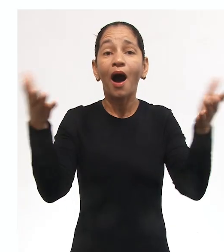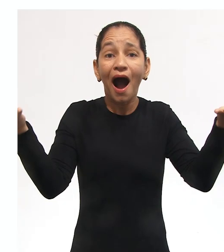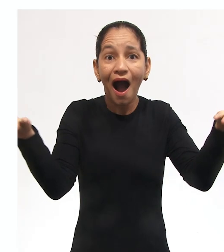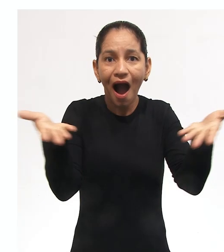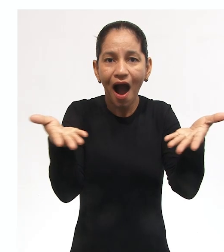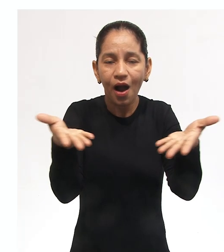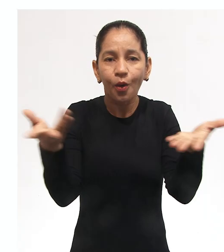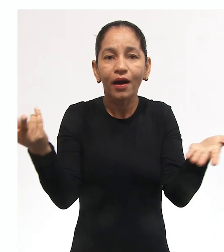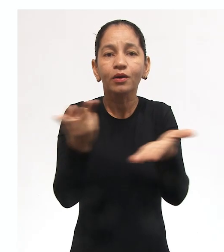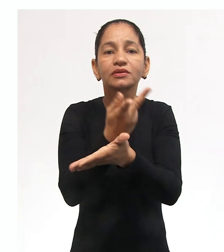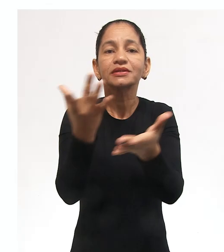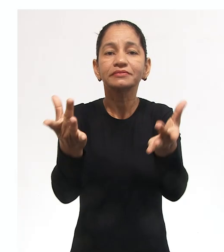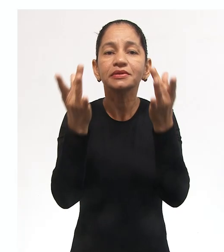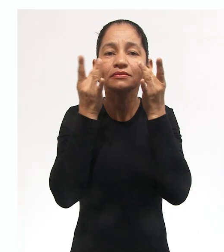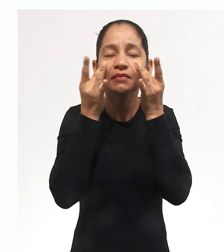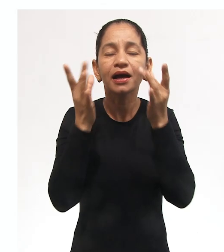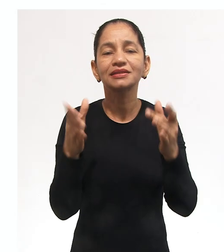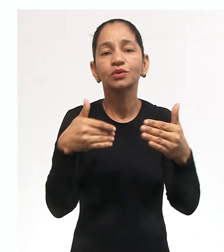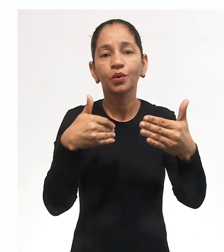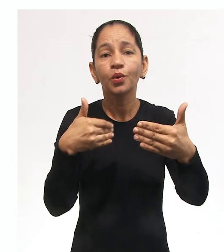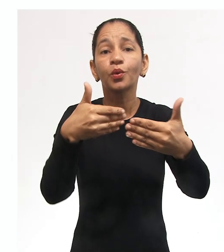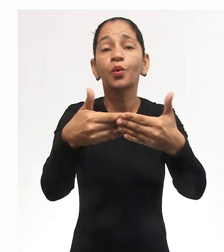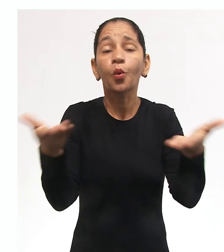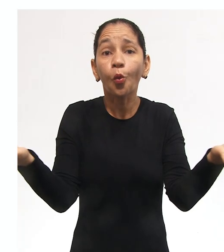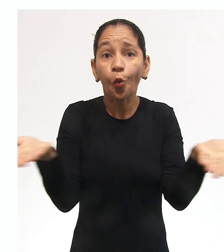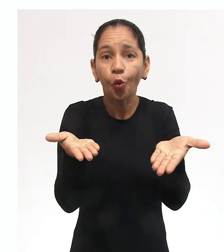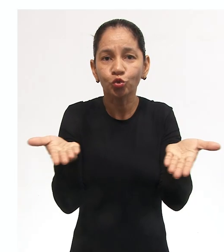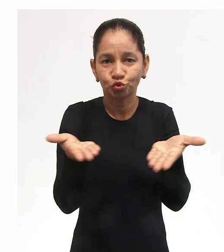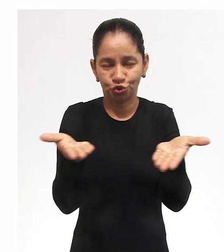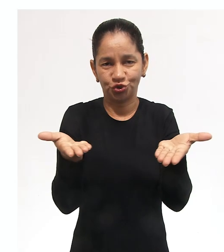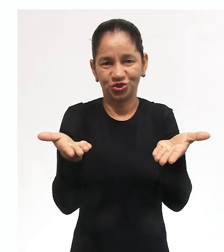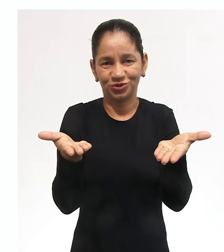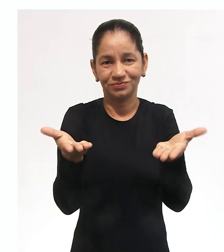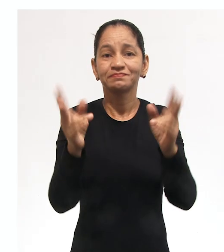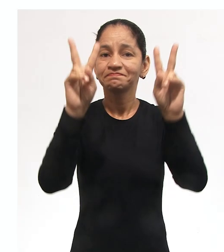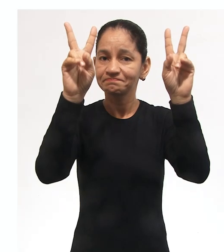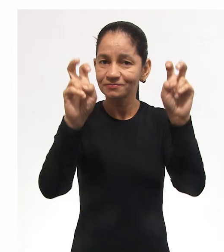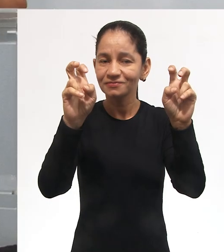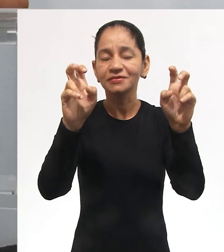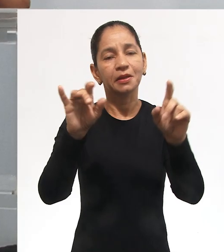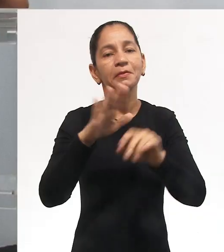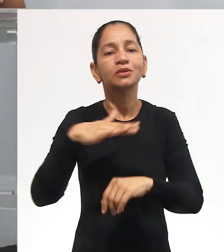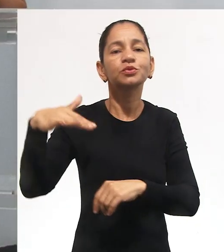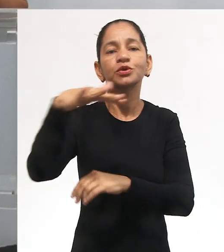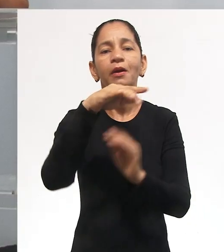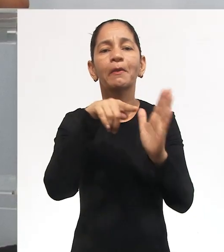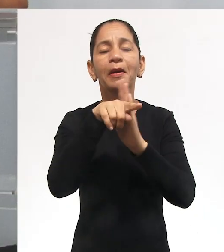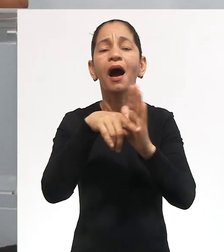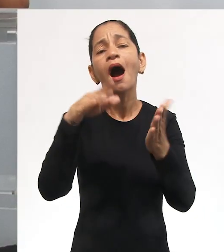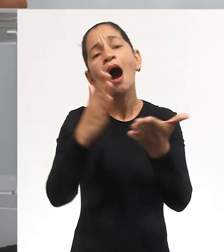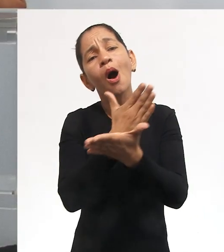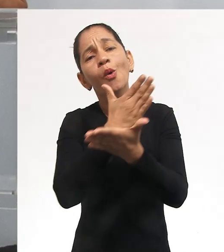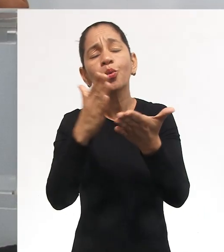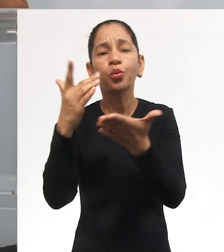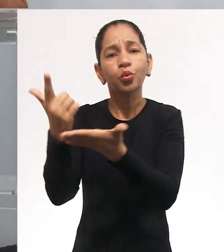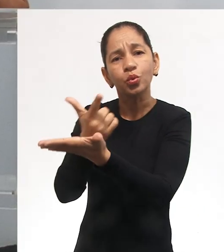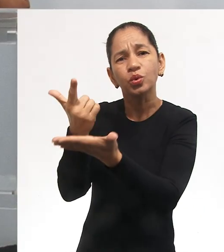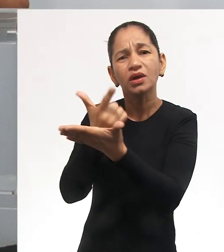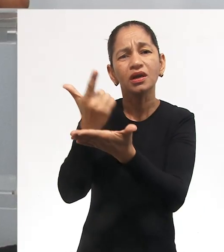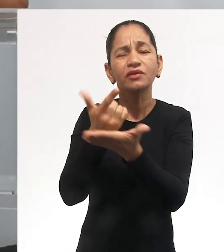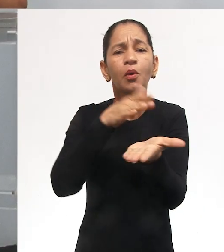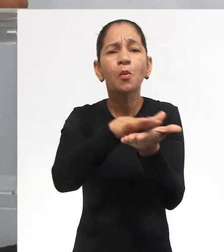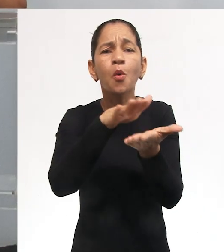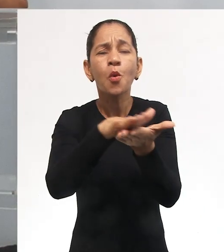arte, né? Que é a atualidade do tema. Tá? Nós temos livros que abordam o assunto e que foram